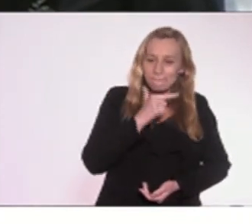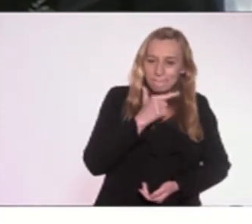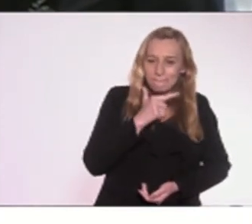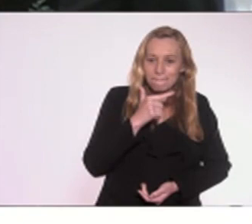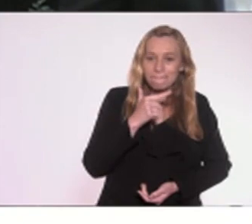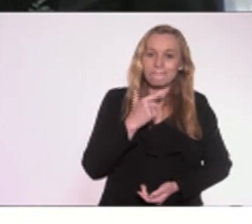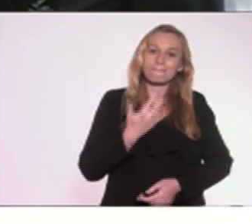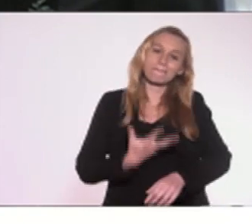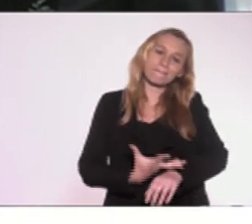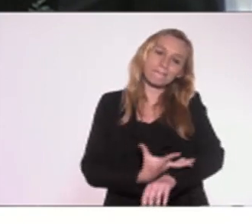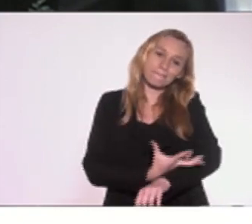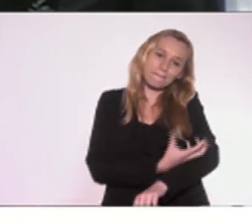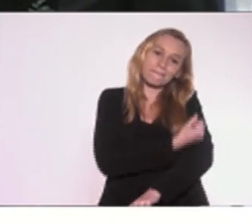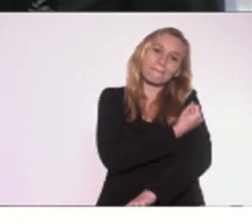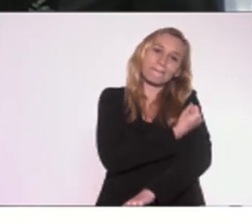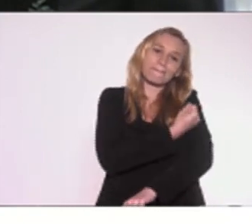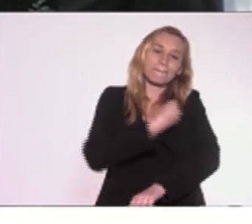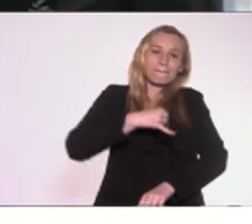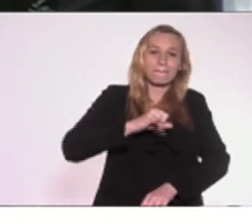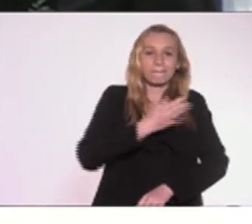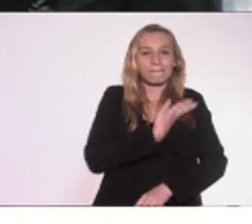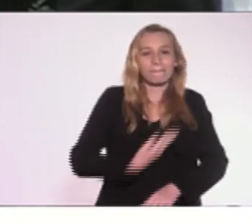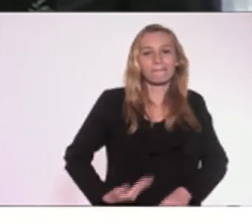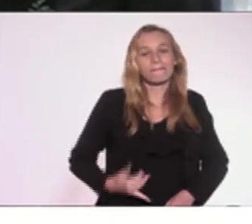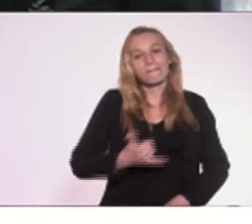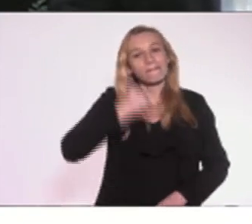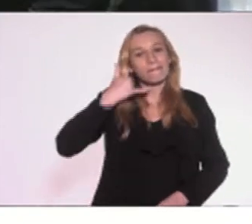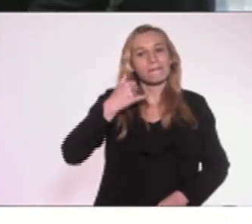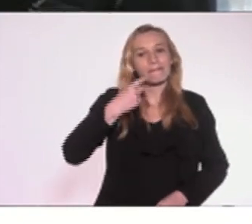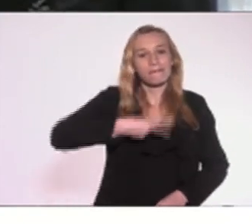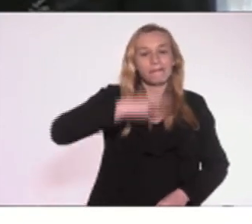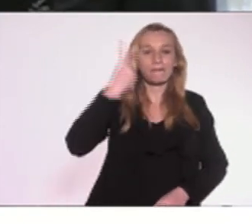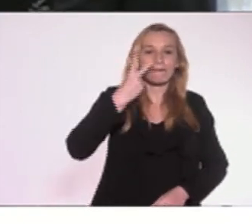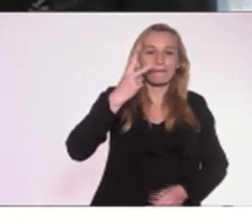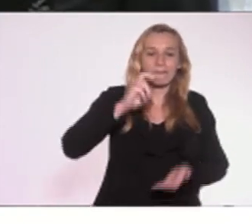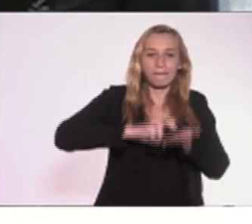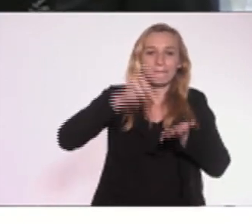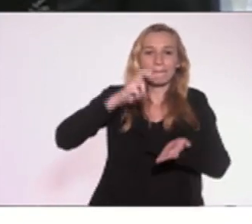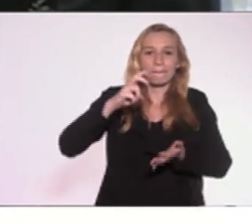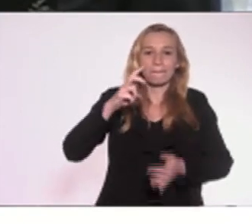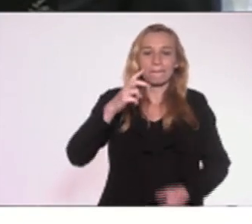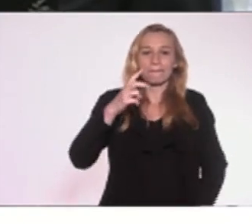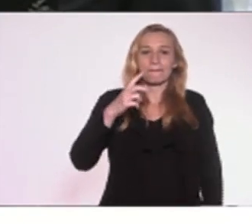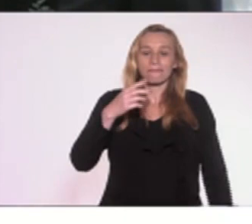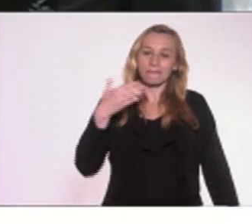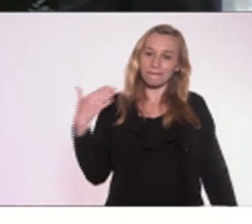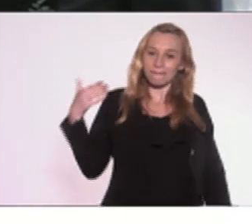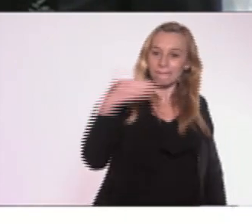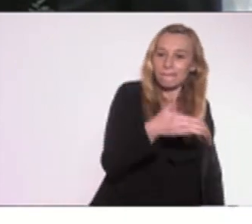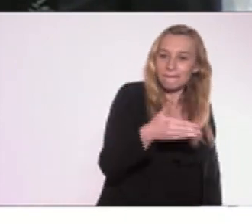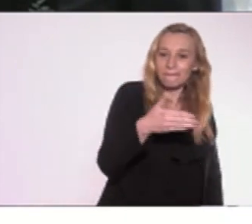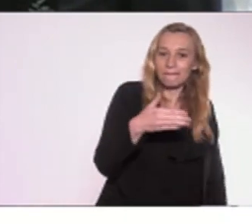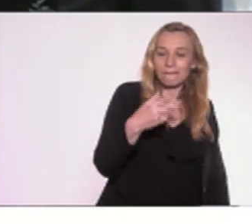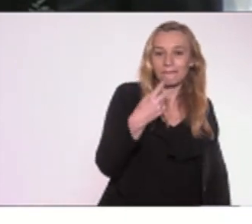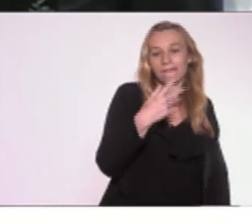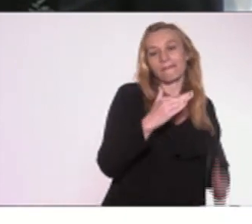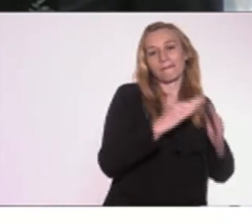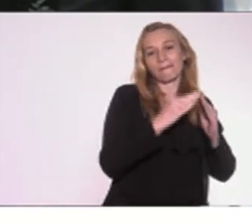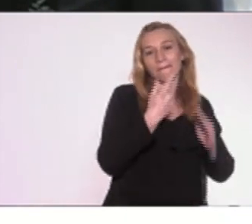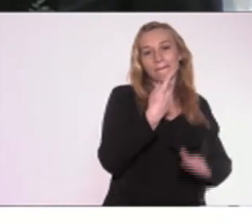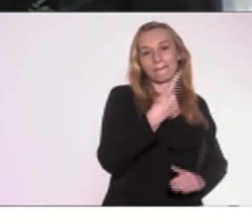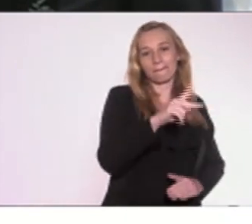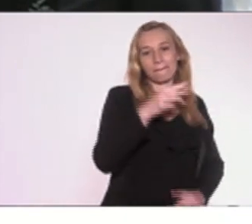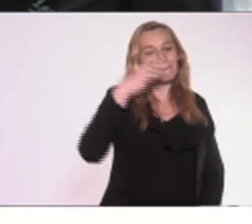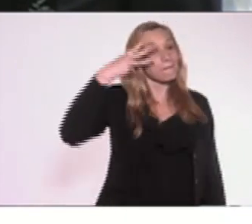emocionar. Se o governador ligar para ele 2 horas da manhã, ele vai estar na casa do governador sorrindo, fingindo que